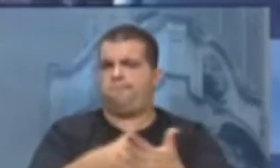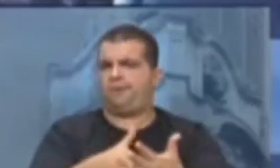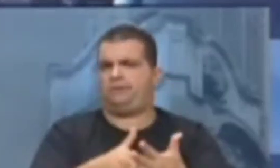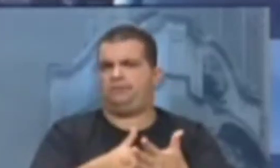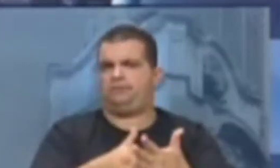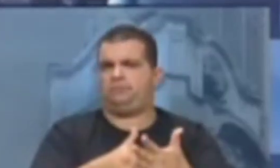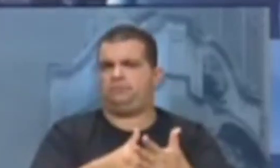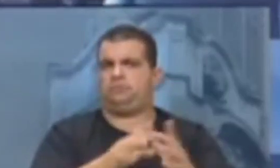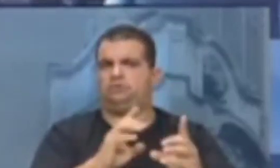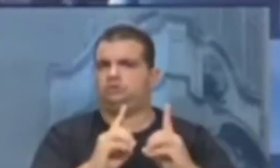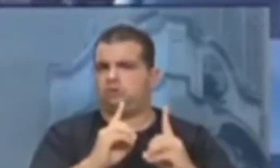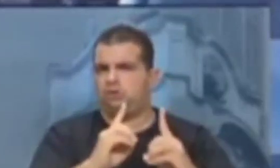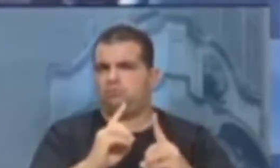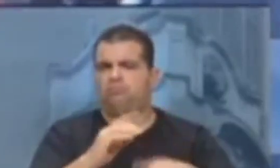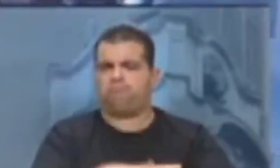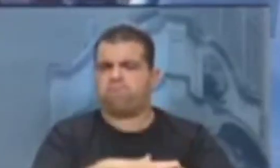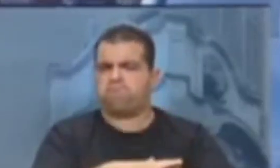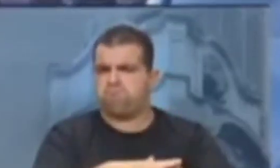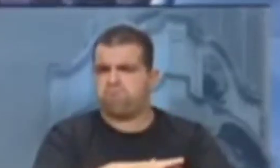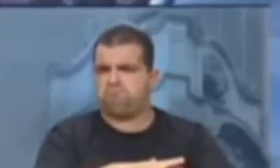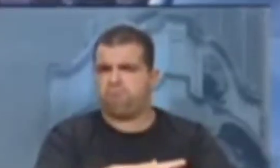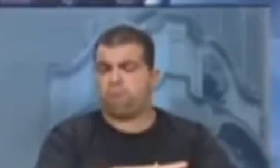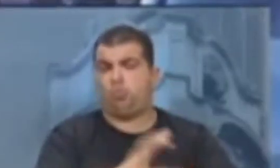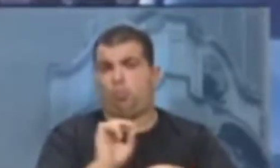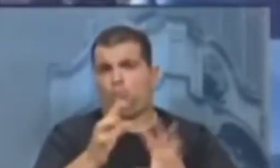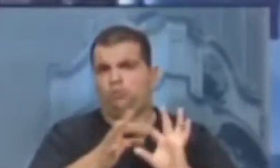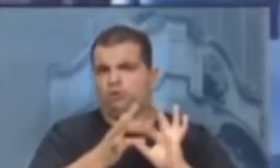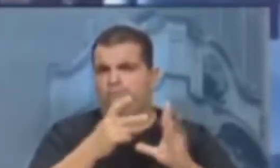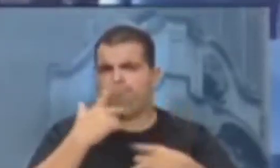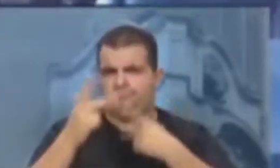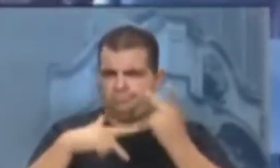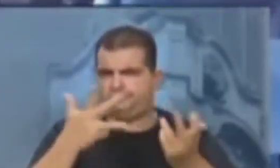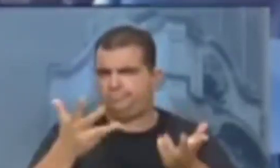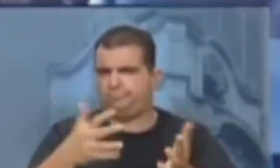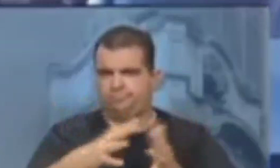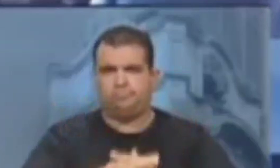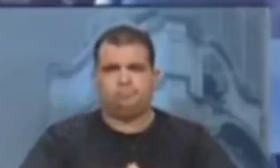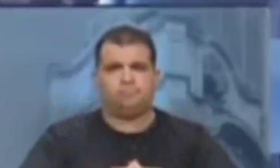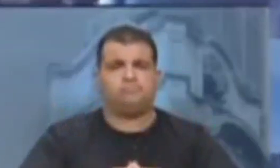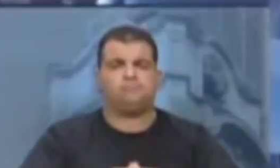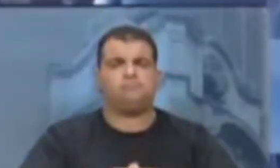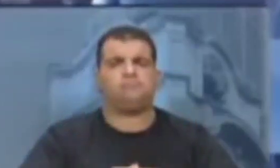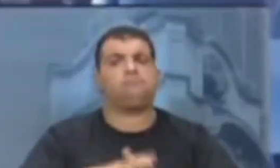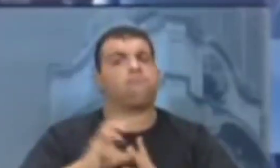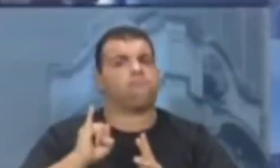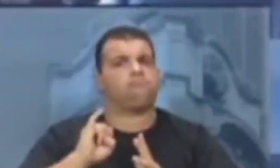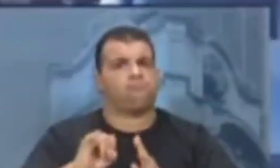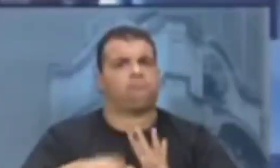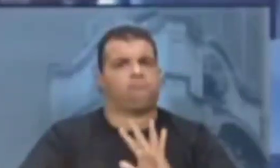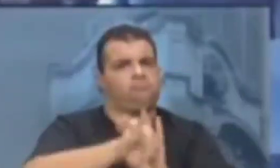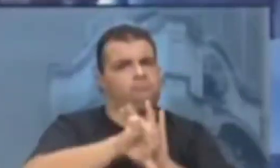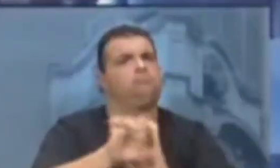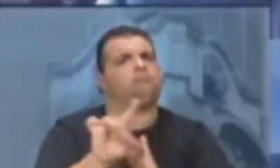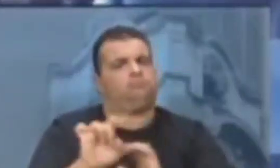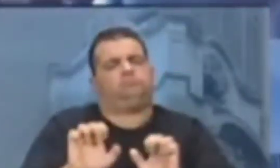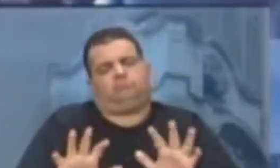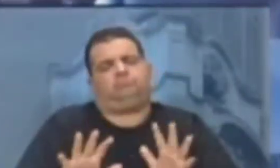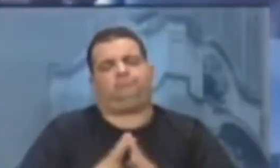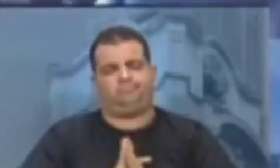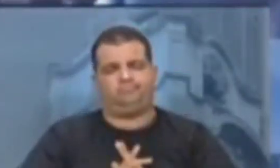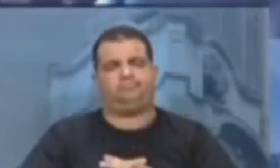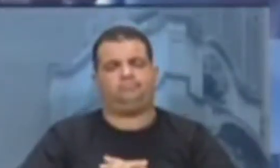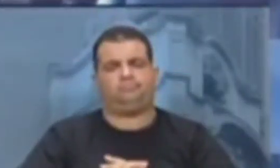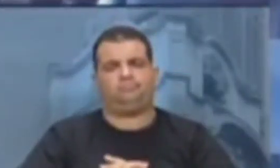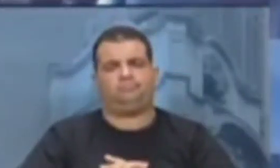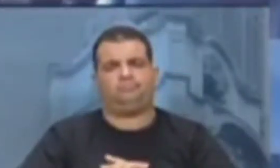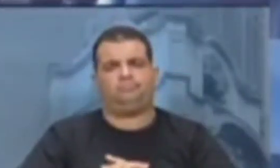o diálogo ou a livre expressão, desde que não seja crime, é óbvio. E eu